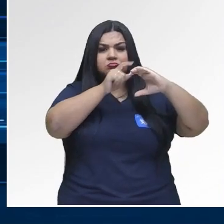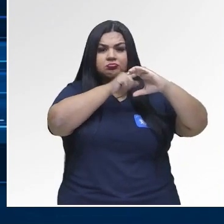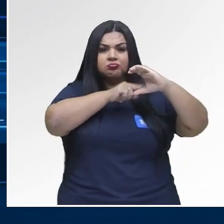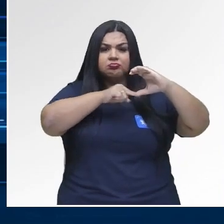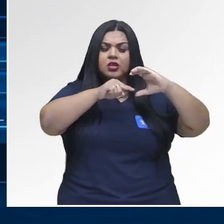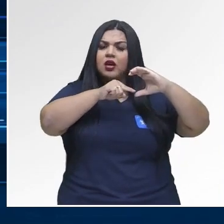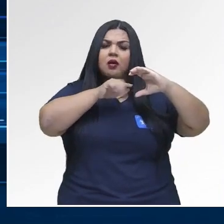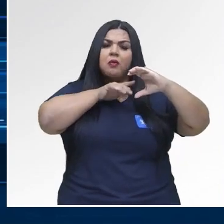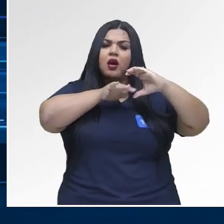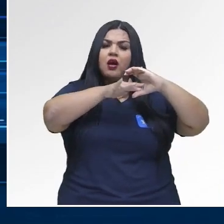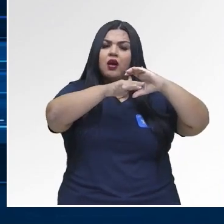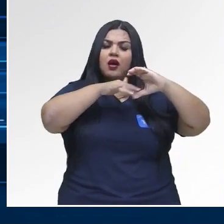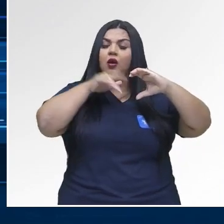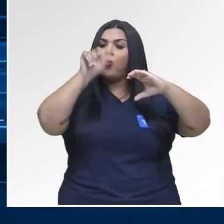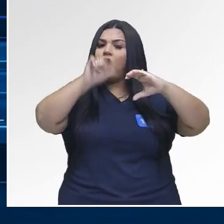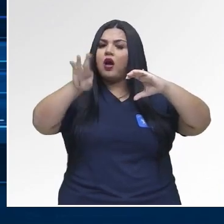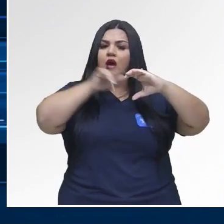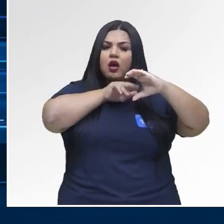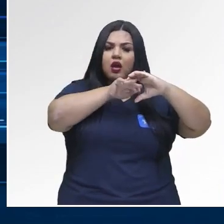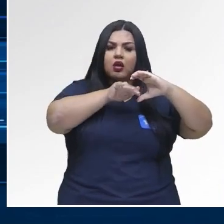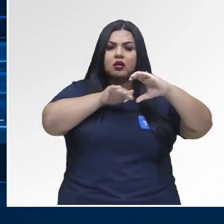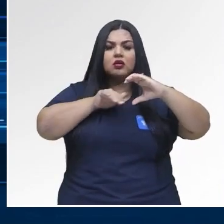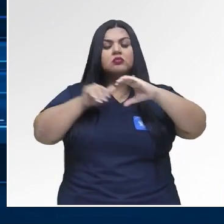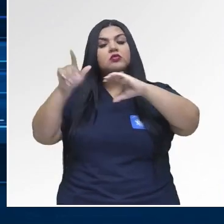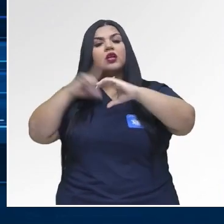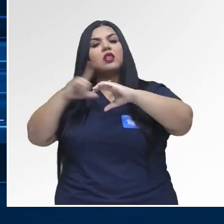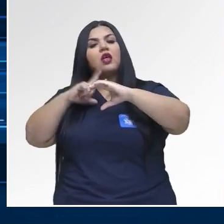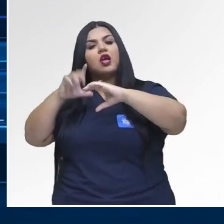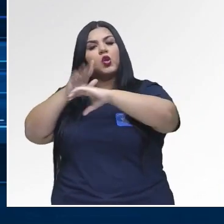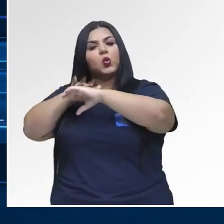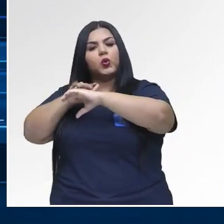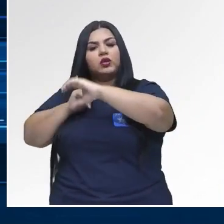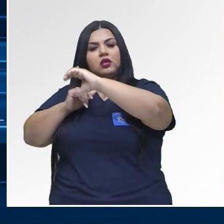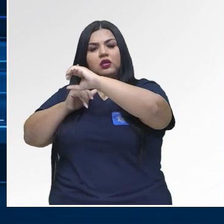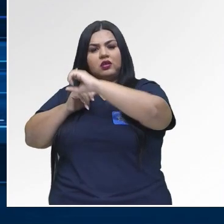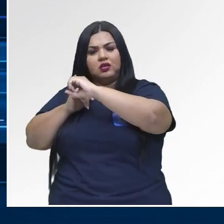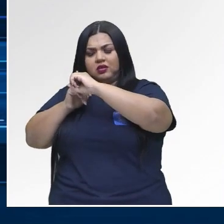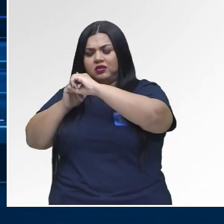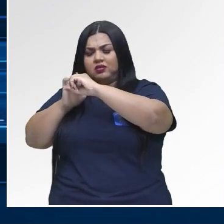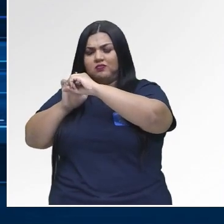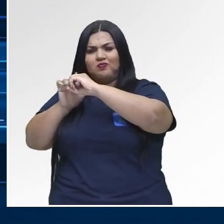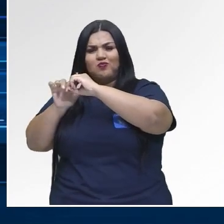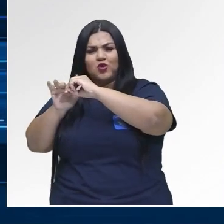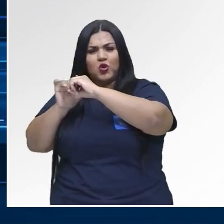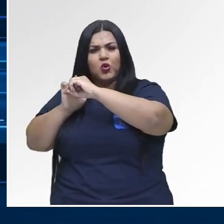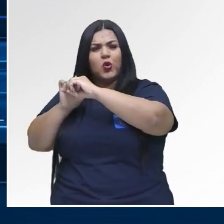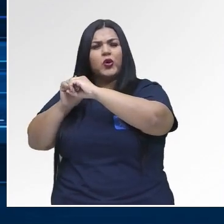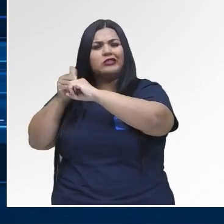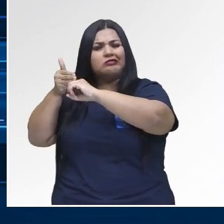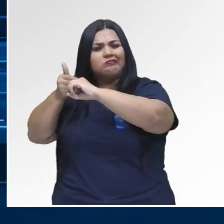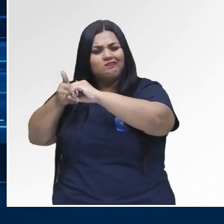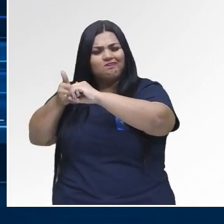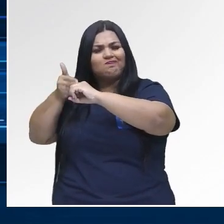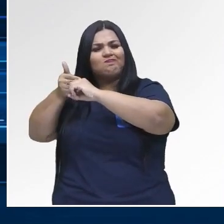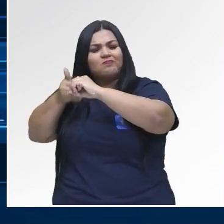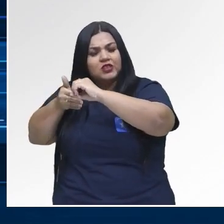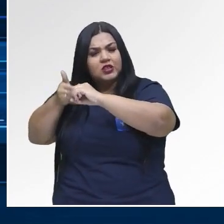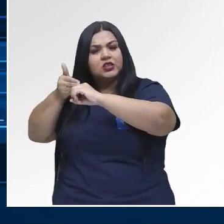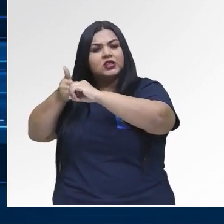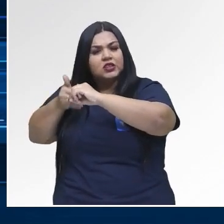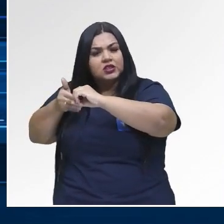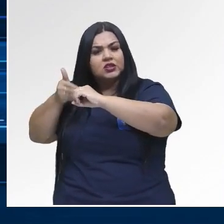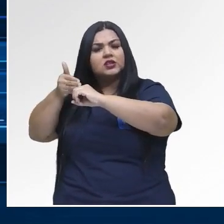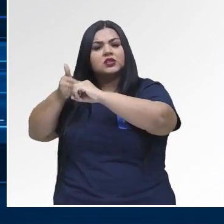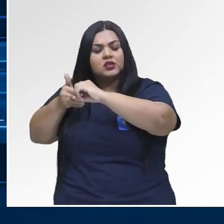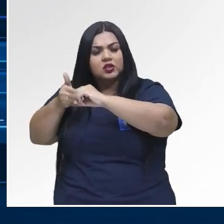livre passagem para o ar, e aqui quando a pessoa tem asma, está ali com pouca passagem para o ar. Então, a pessoa fica com aquela